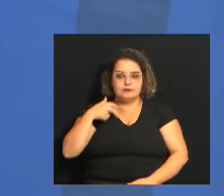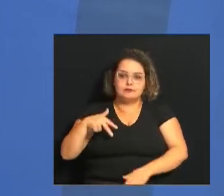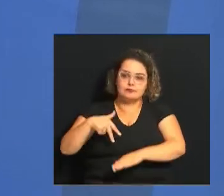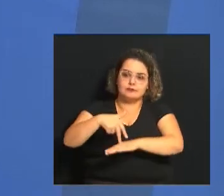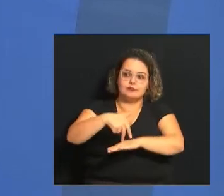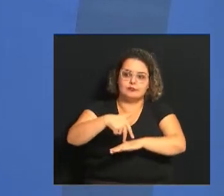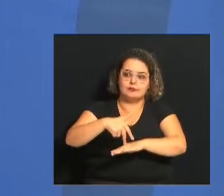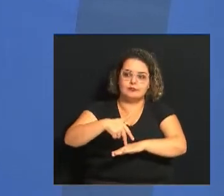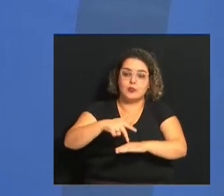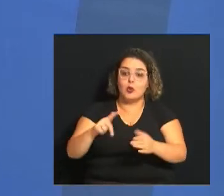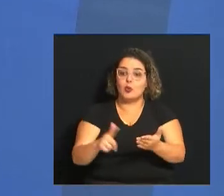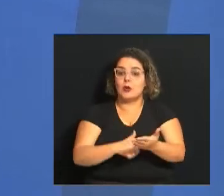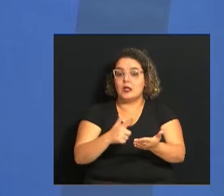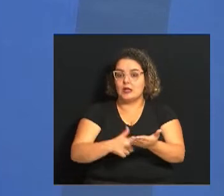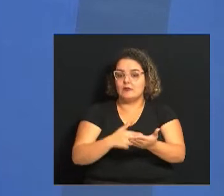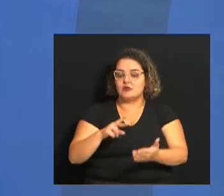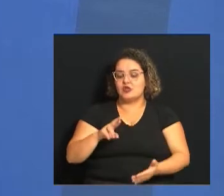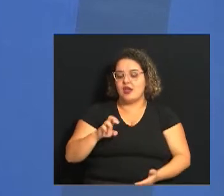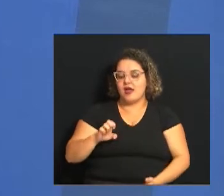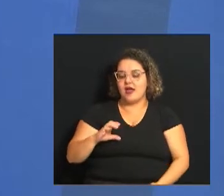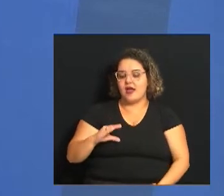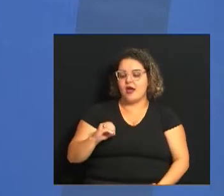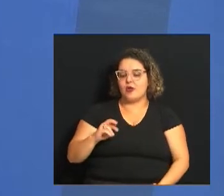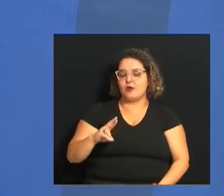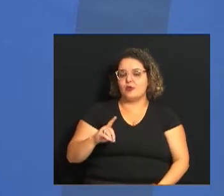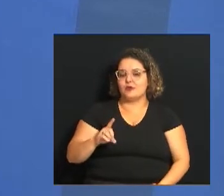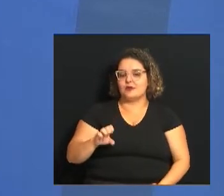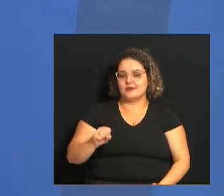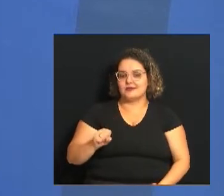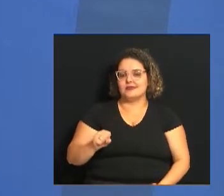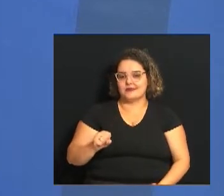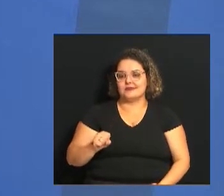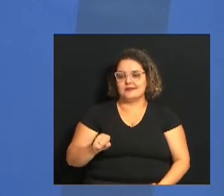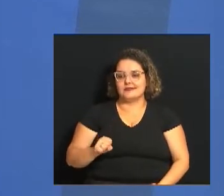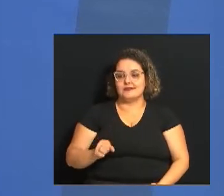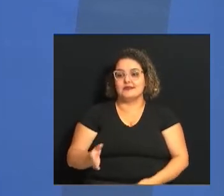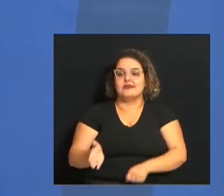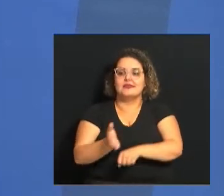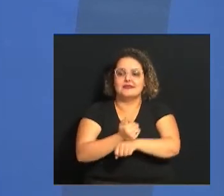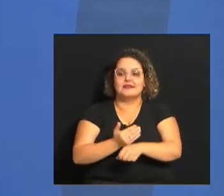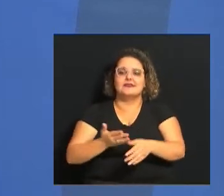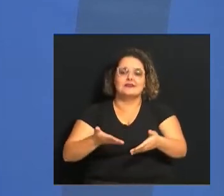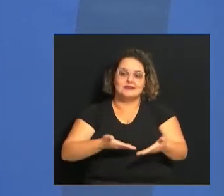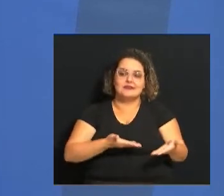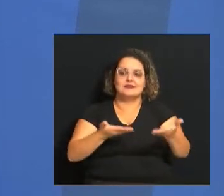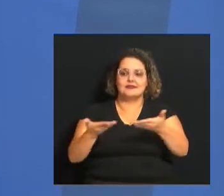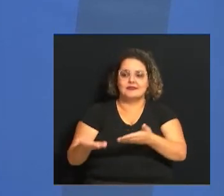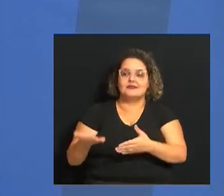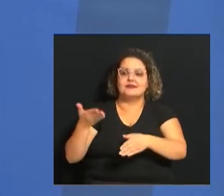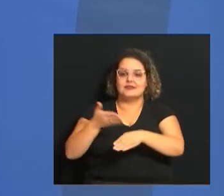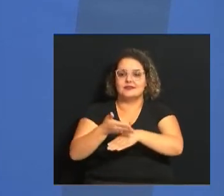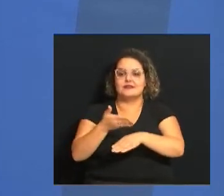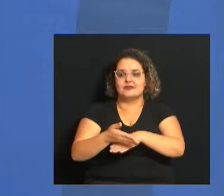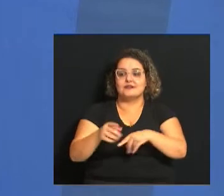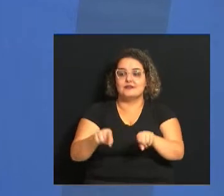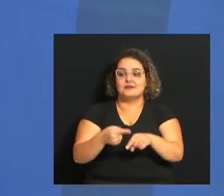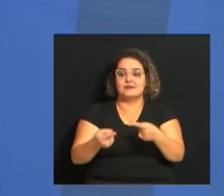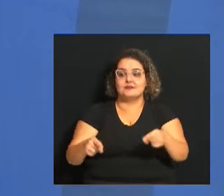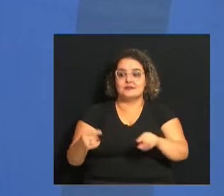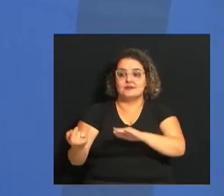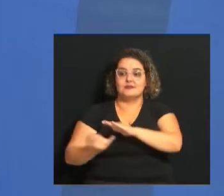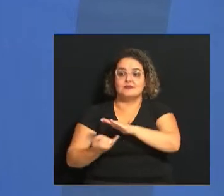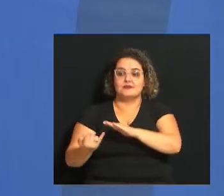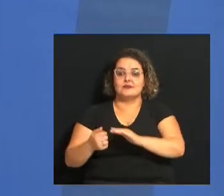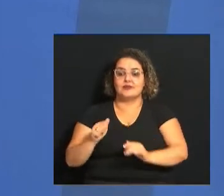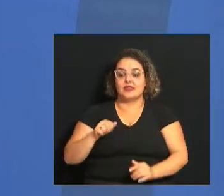livro dos recordes. E antes da apresentação, a gente também tem a participação dos músicos do Instituto